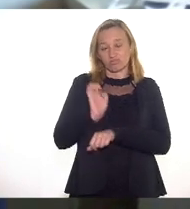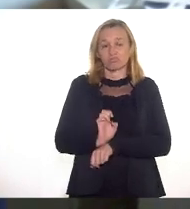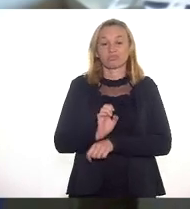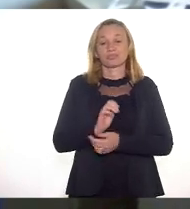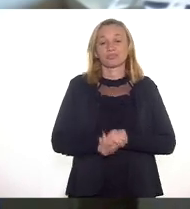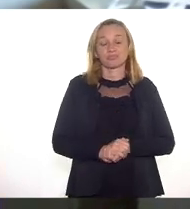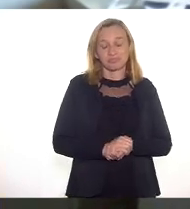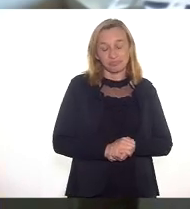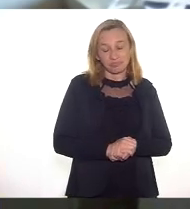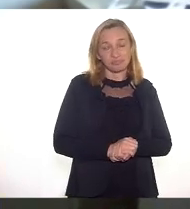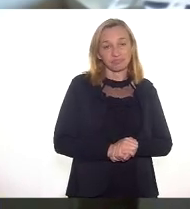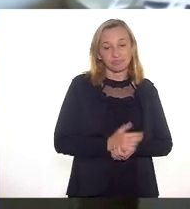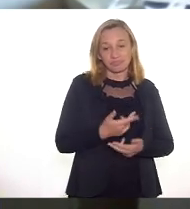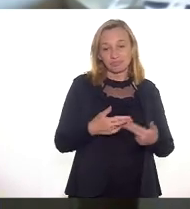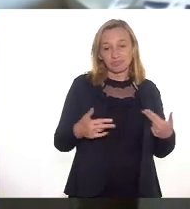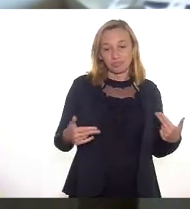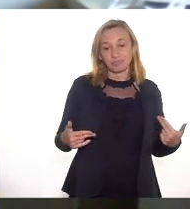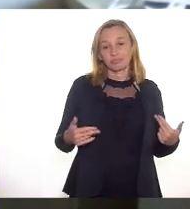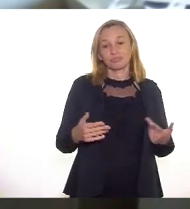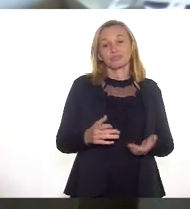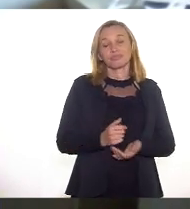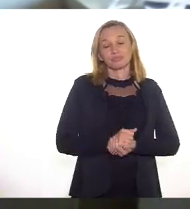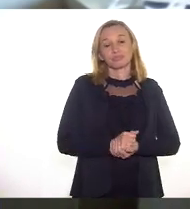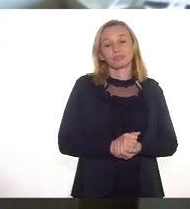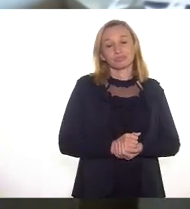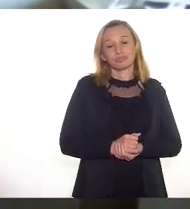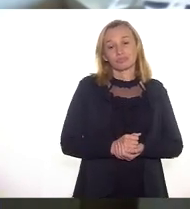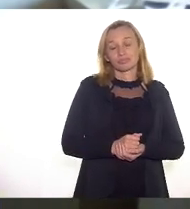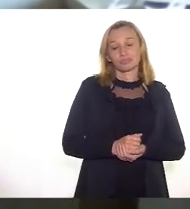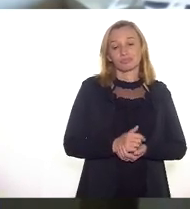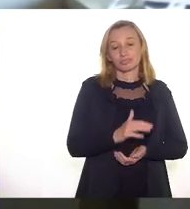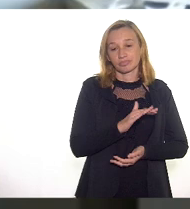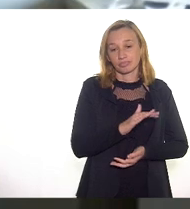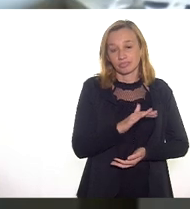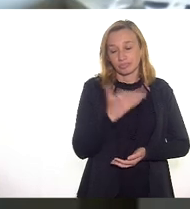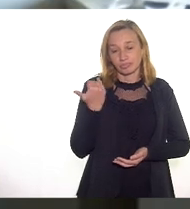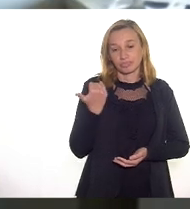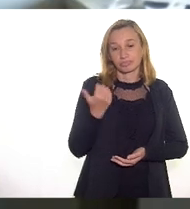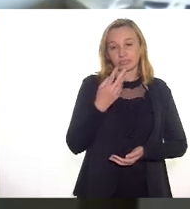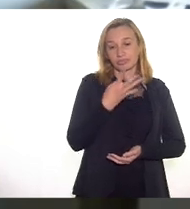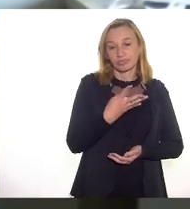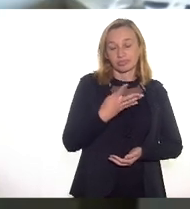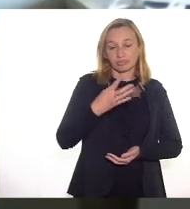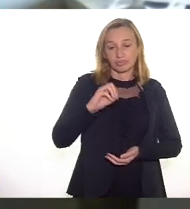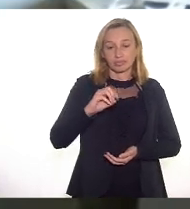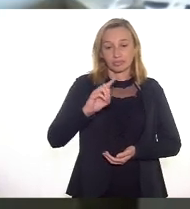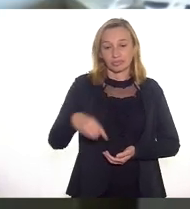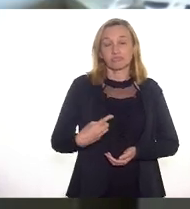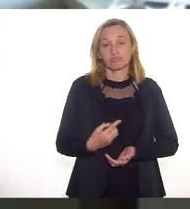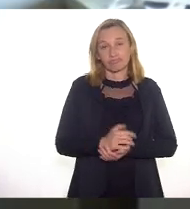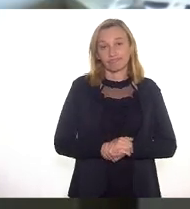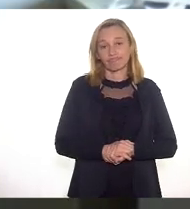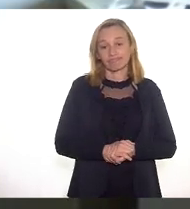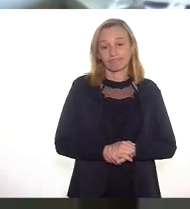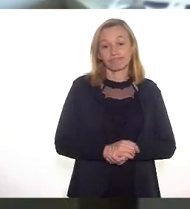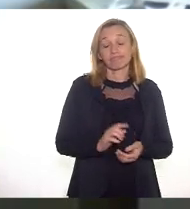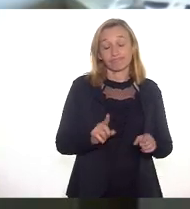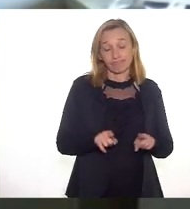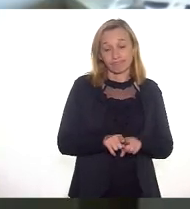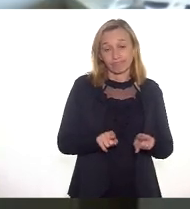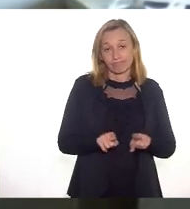tendo vitimado, levado a óbito, mais de 400 mil pessoas.